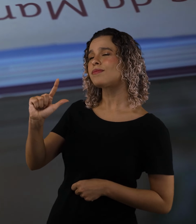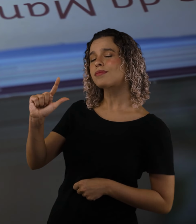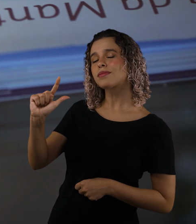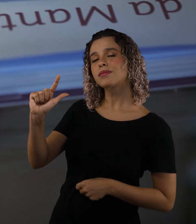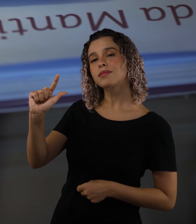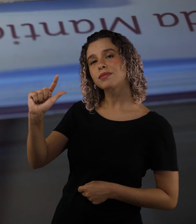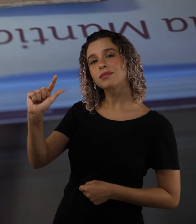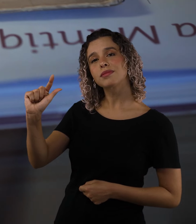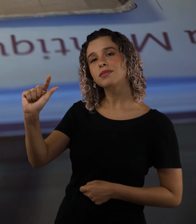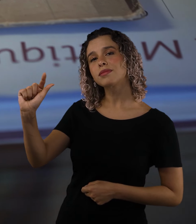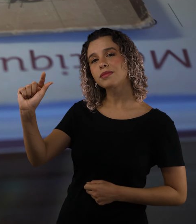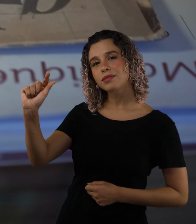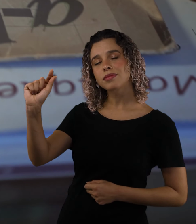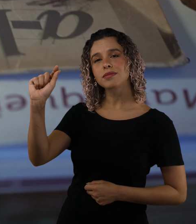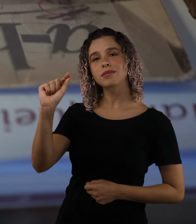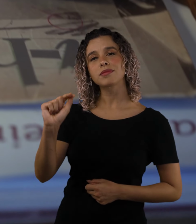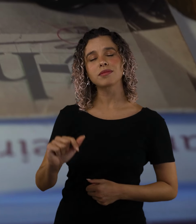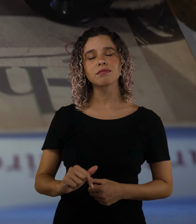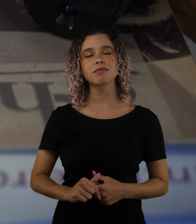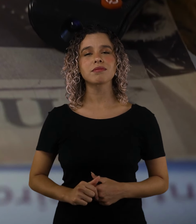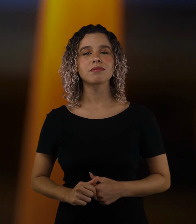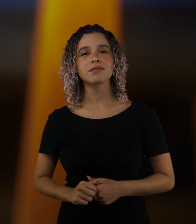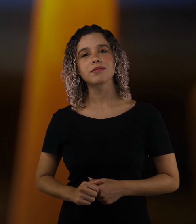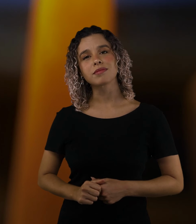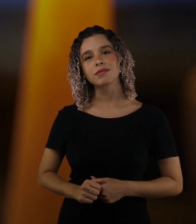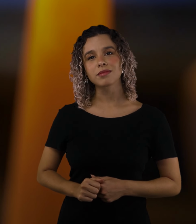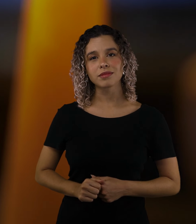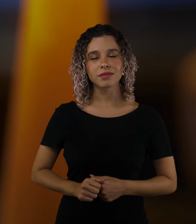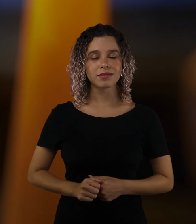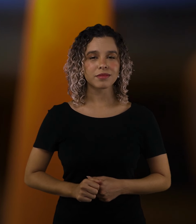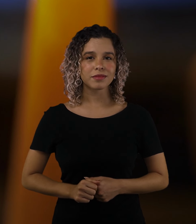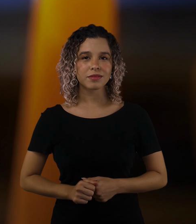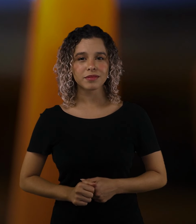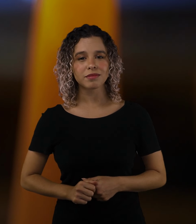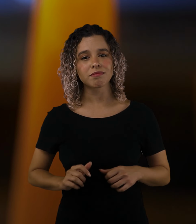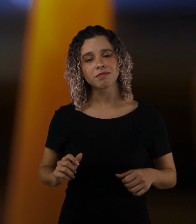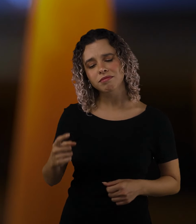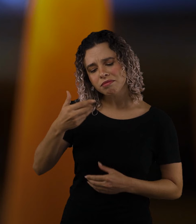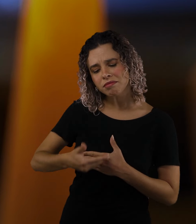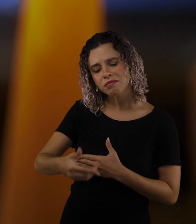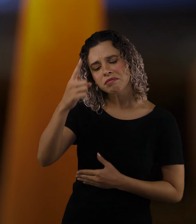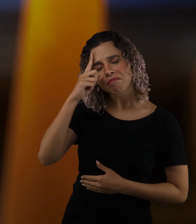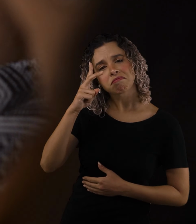Detalhe de um disco do A-ha e um livro sobre a mesa de centro. Jogo videogame.